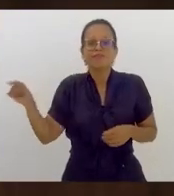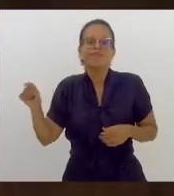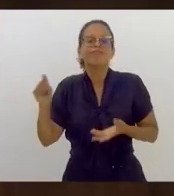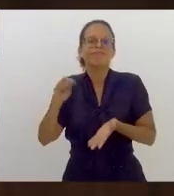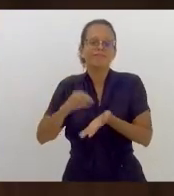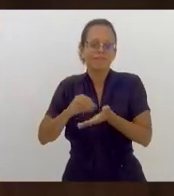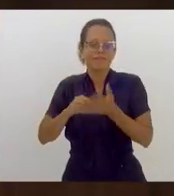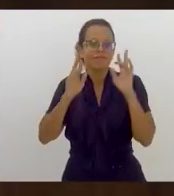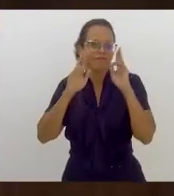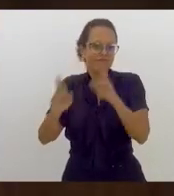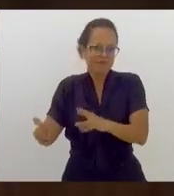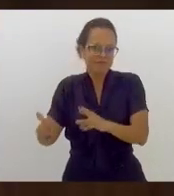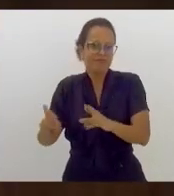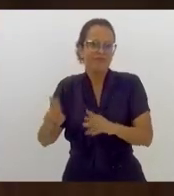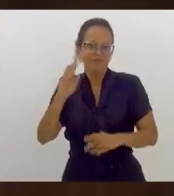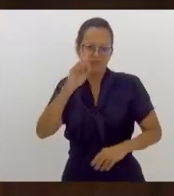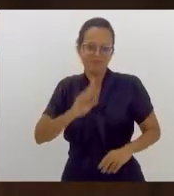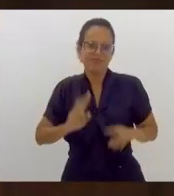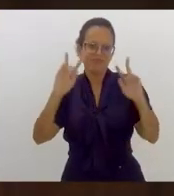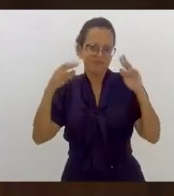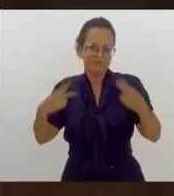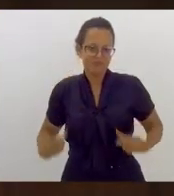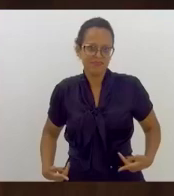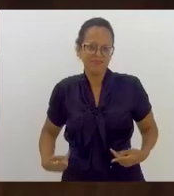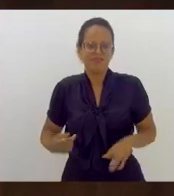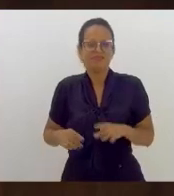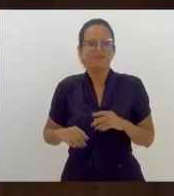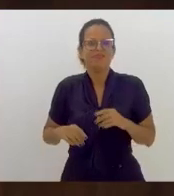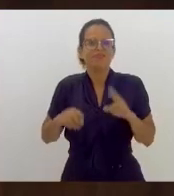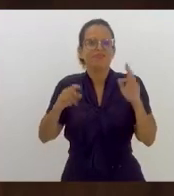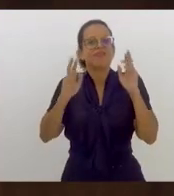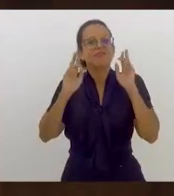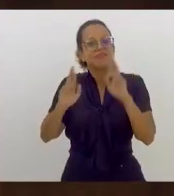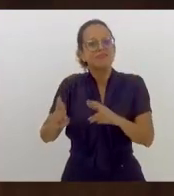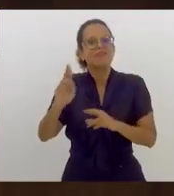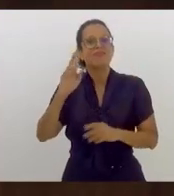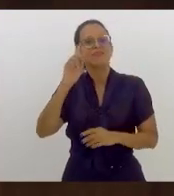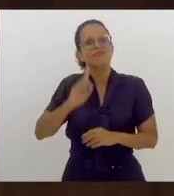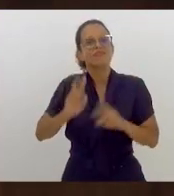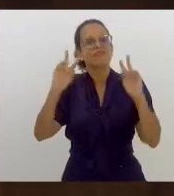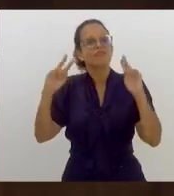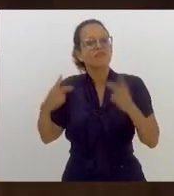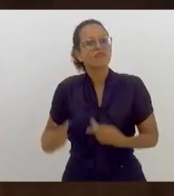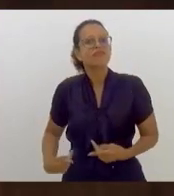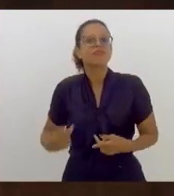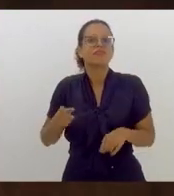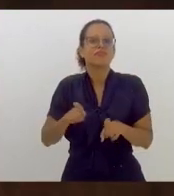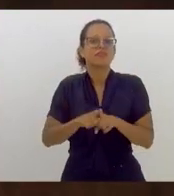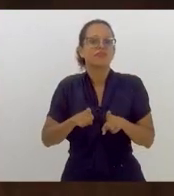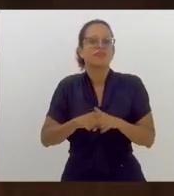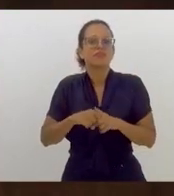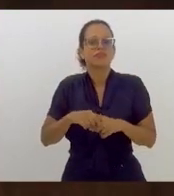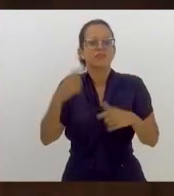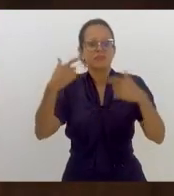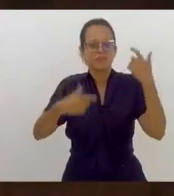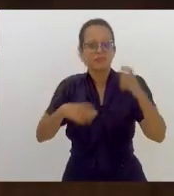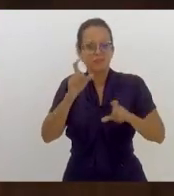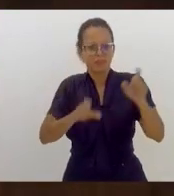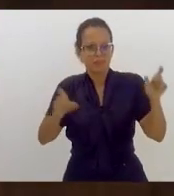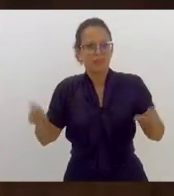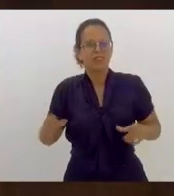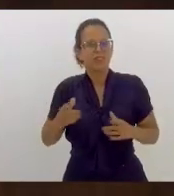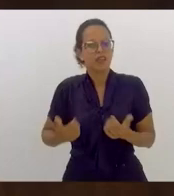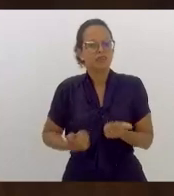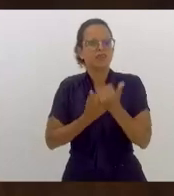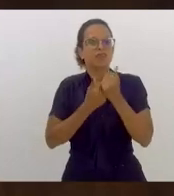sua totalidade. Garantir os direitos humanos, garantir o exercício da cidadania é garantir uma democracia forte,